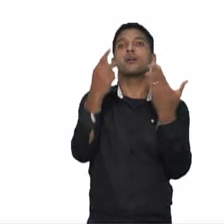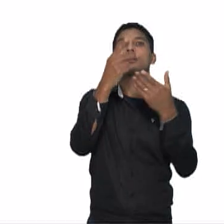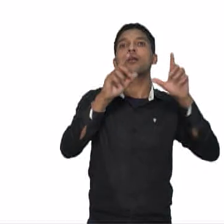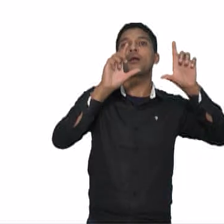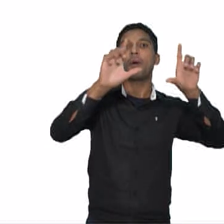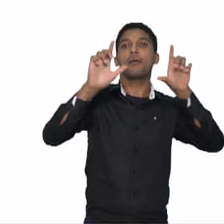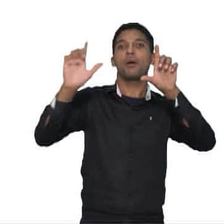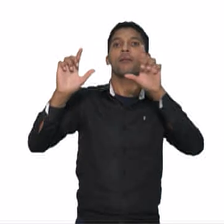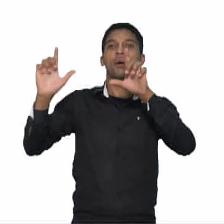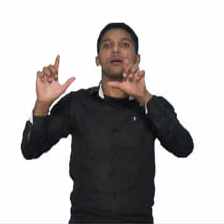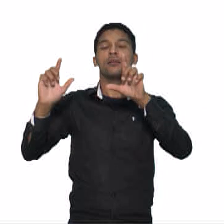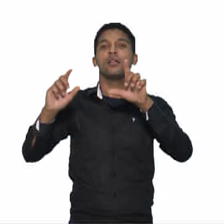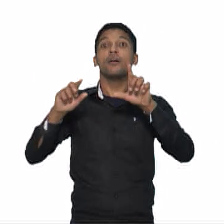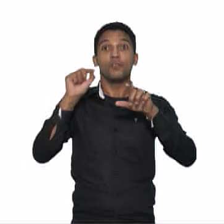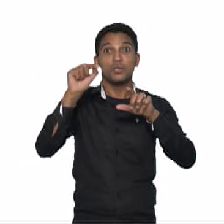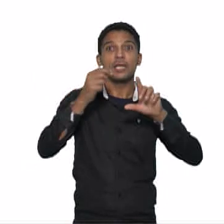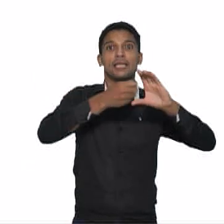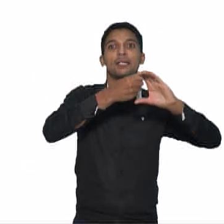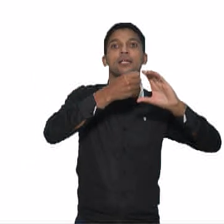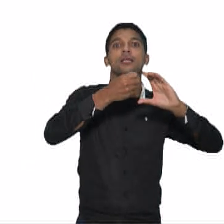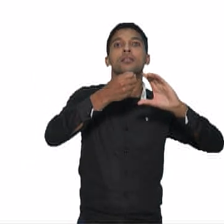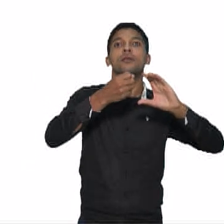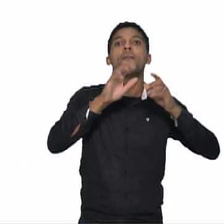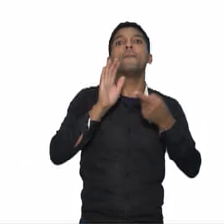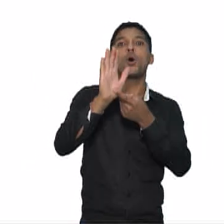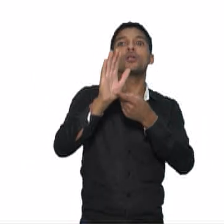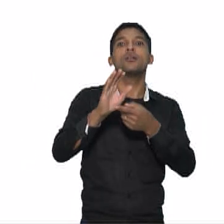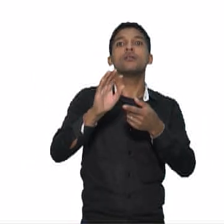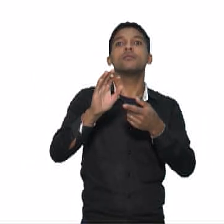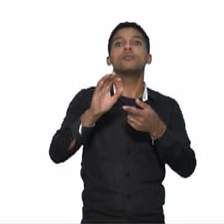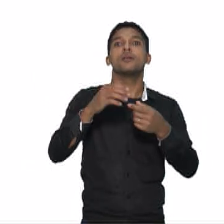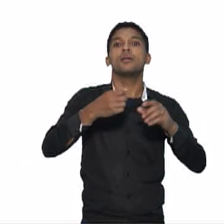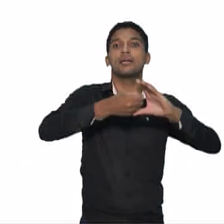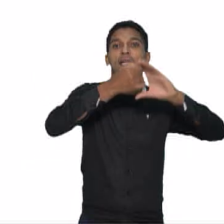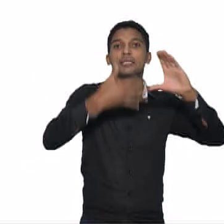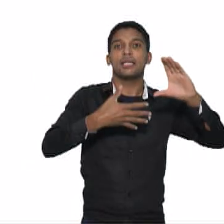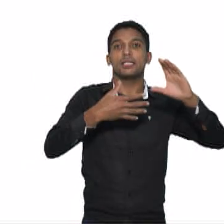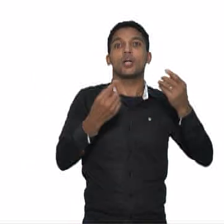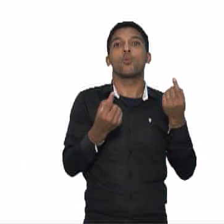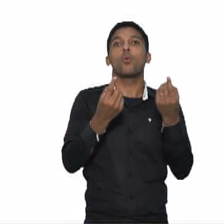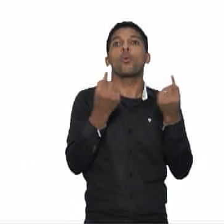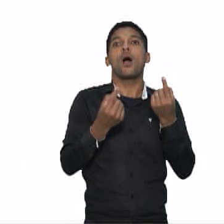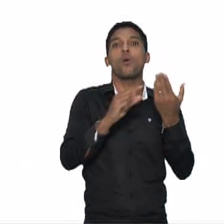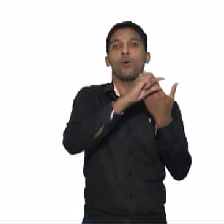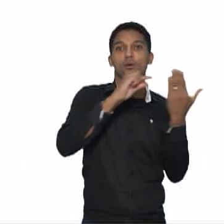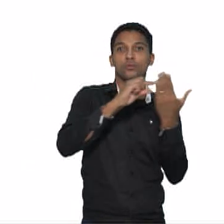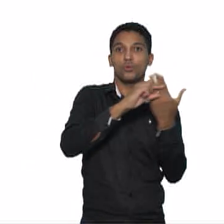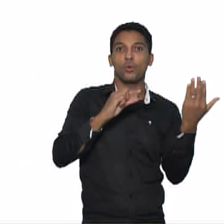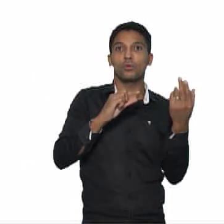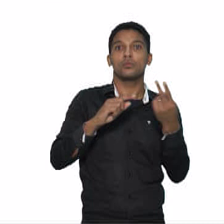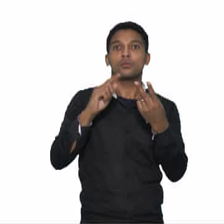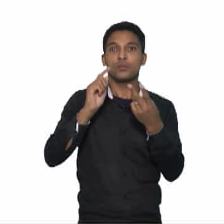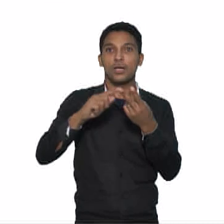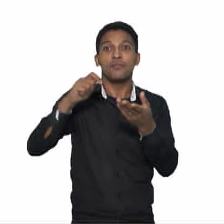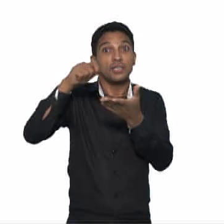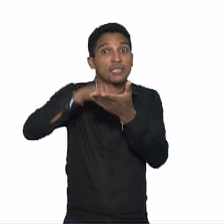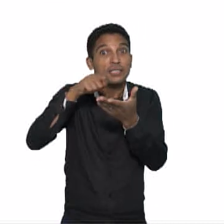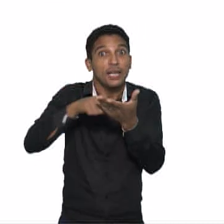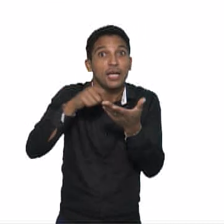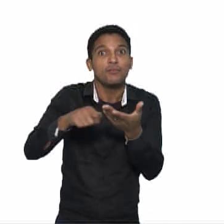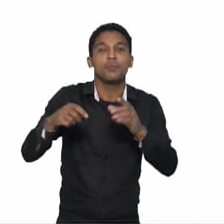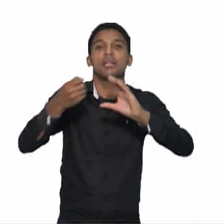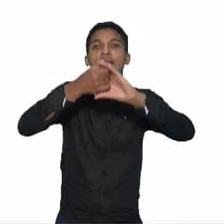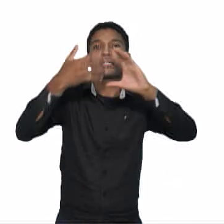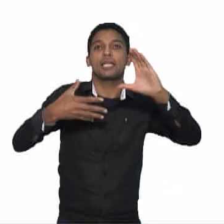faça um pequeno texto identificando o seu nome, qual artista fez e o que a caracteriza como uma obra neoclássica. Em